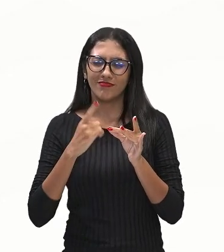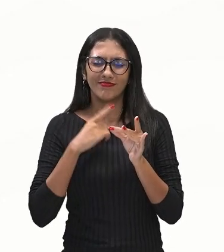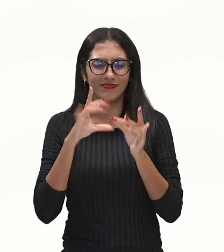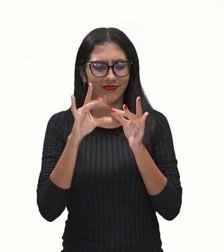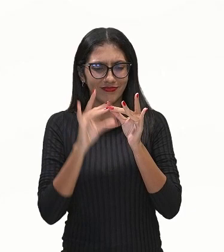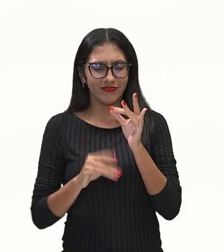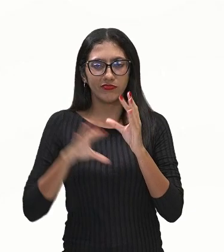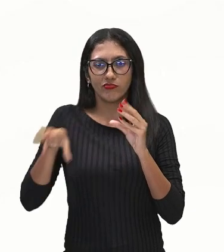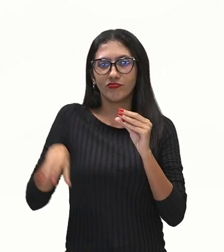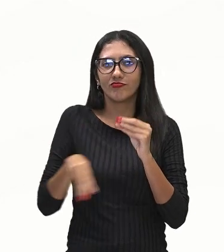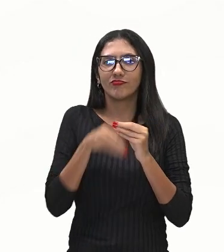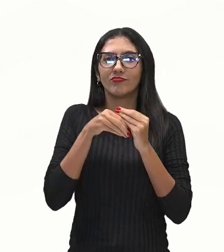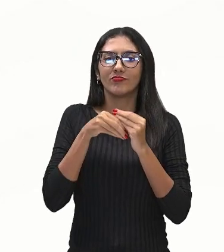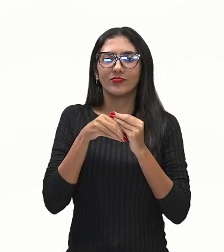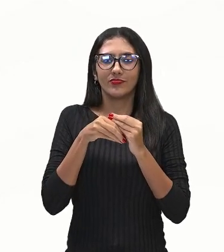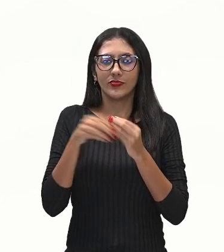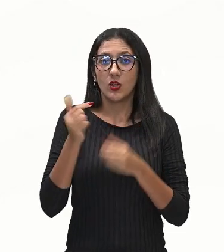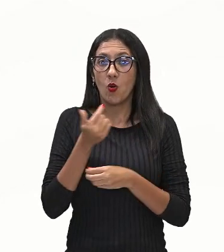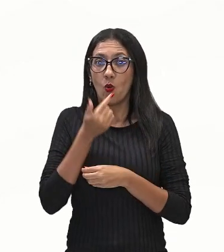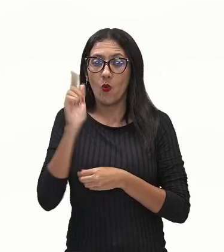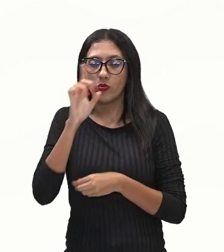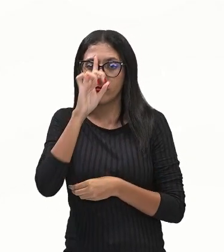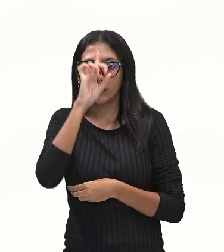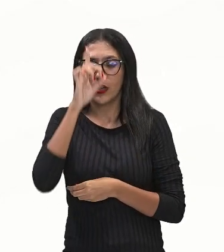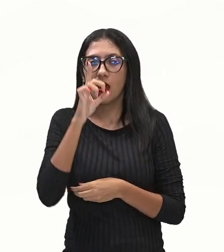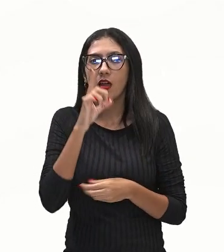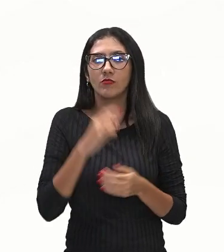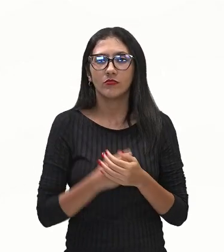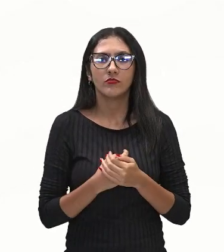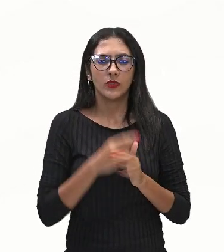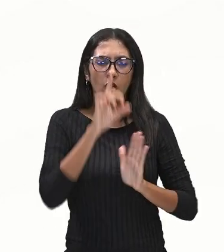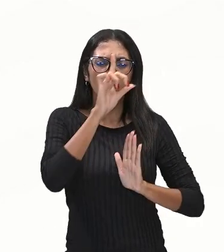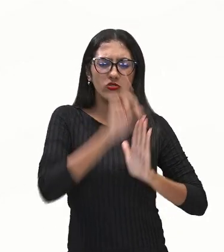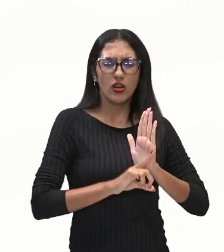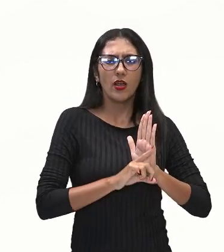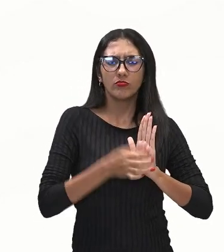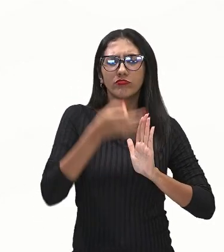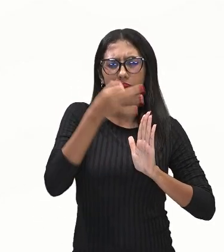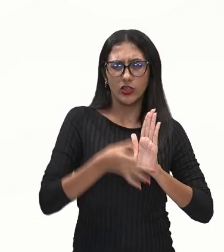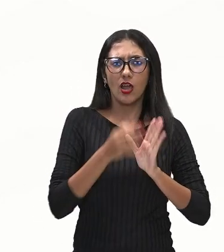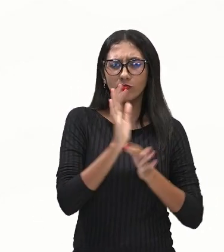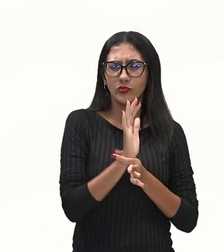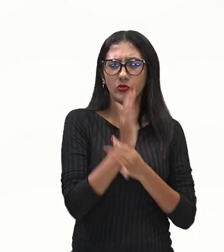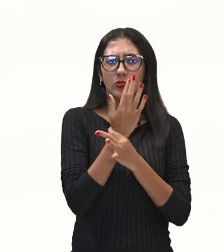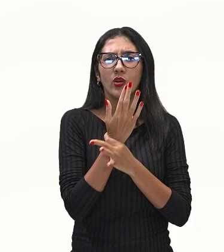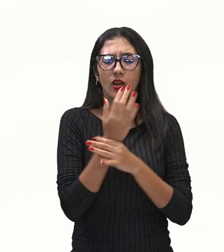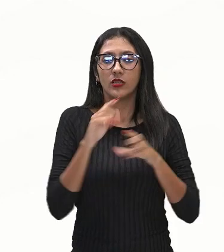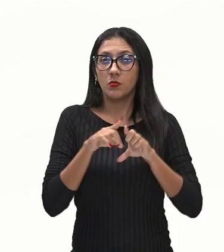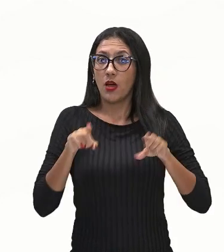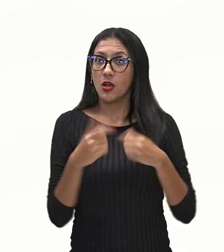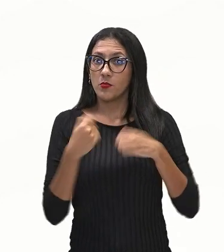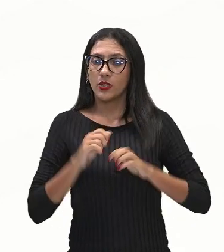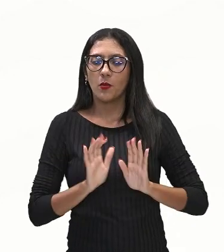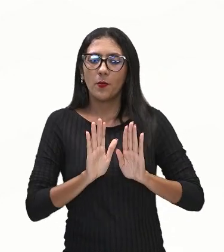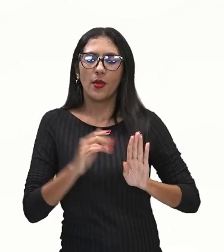do direito. Olha, além dessa questão do direito de fato ser garantido, a gente precisa pensar que nós,